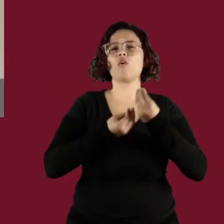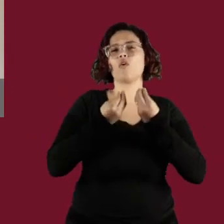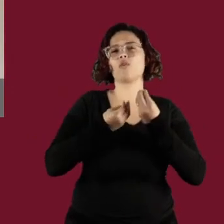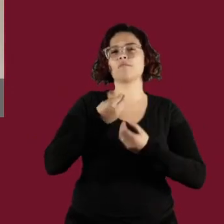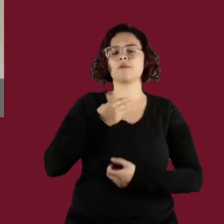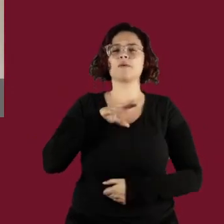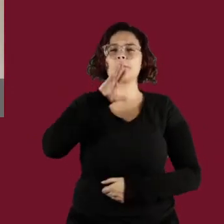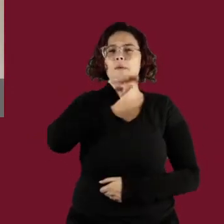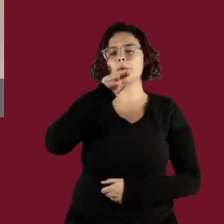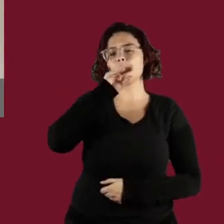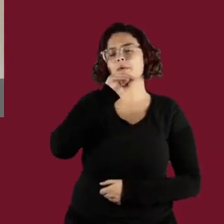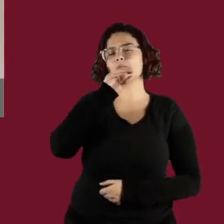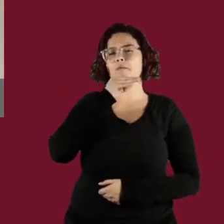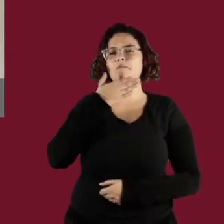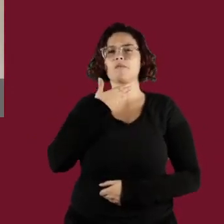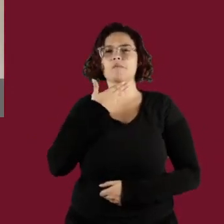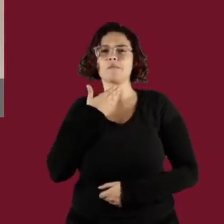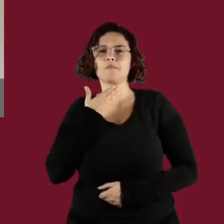rádio, né? Como é que vocês